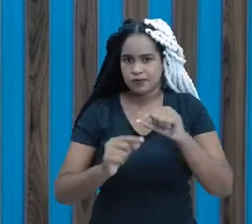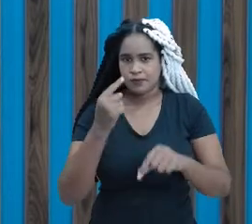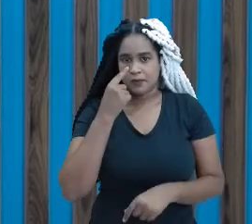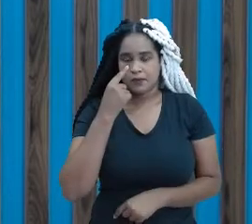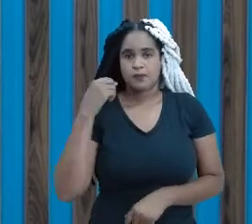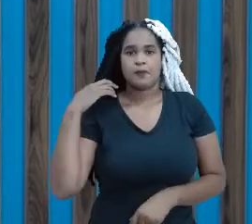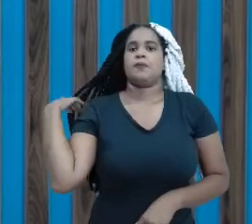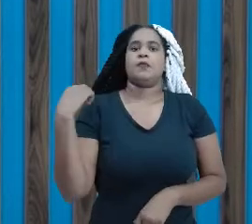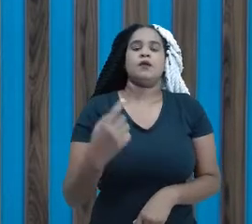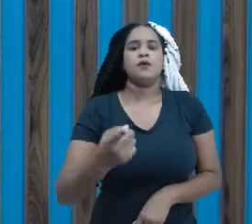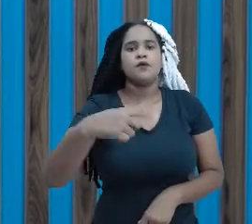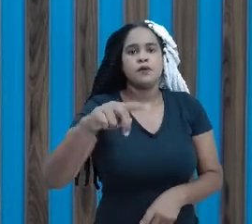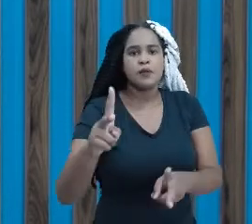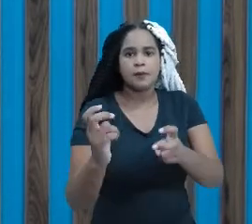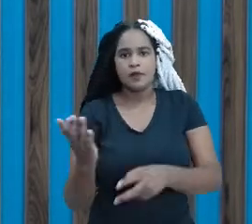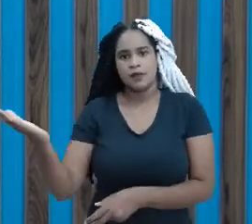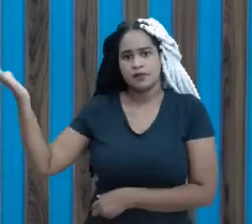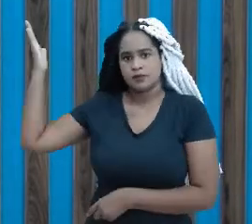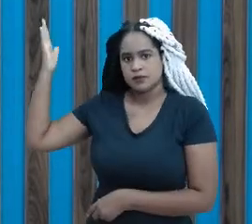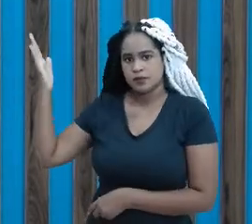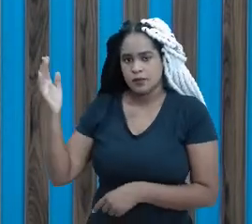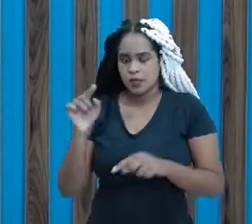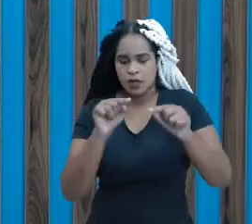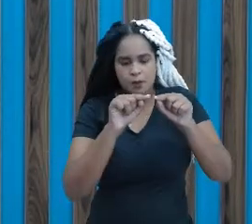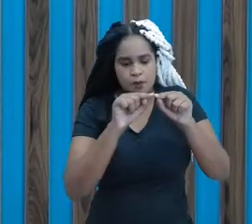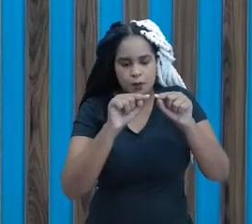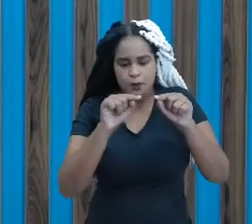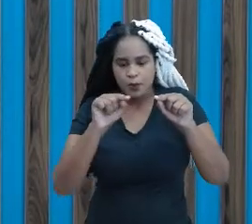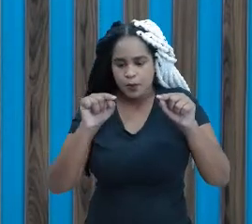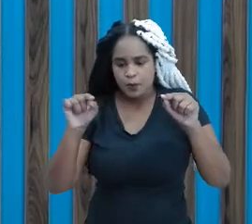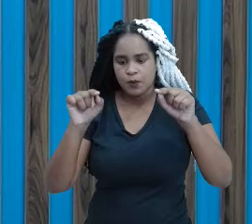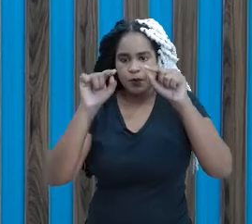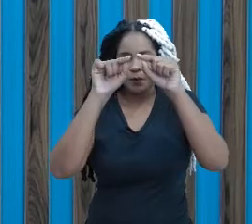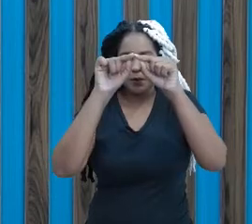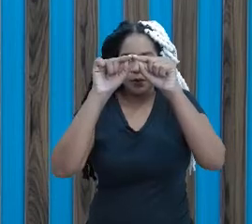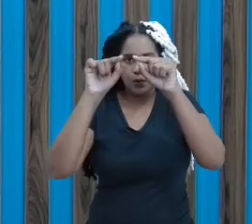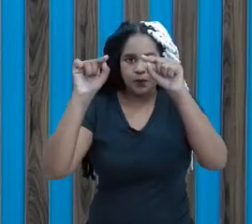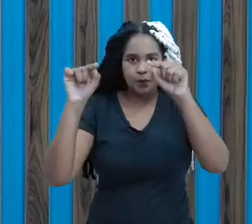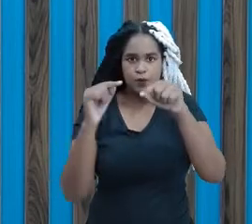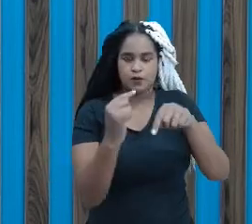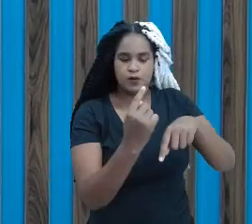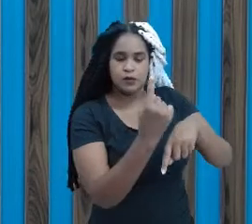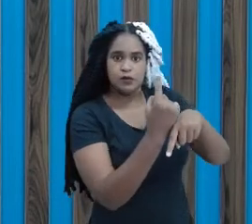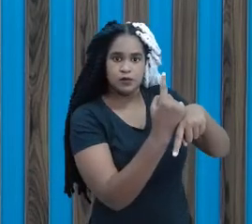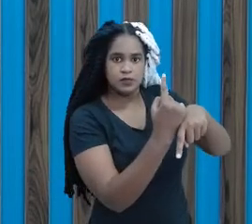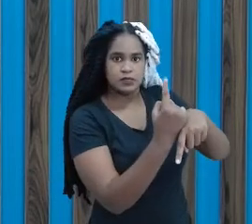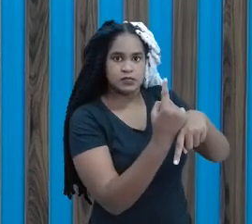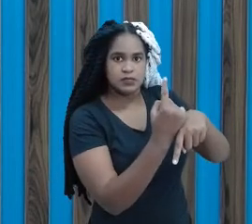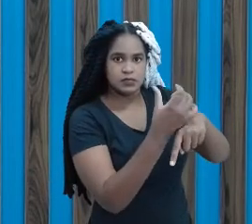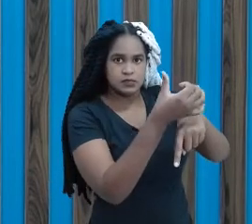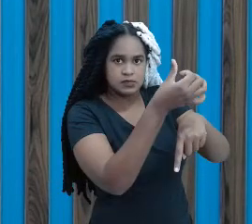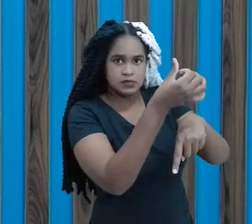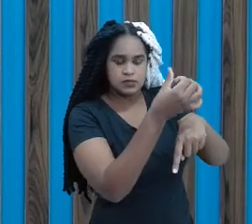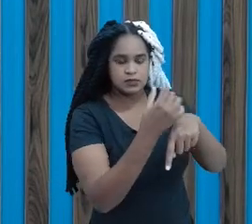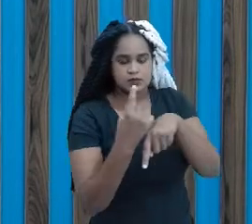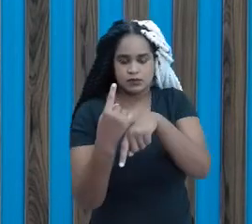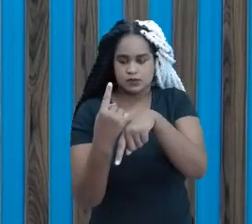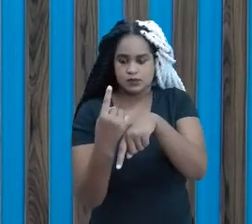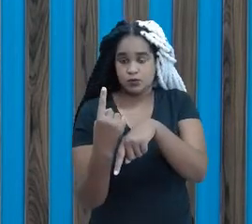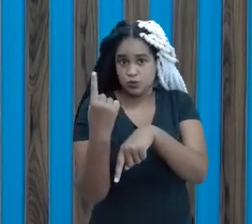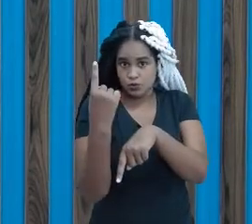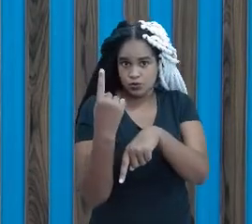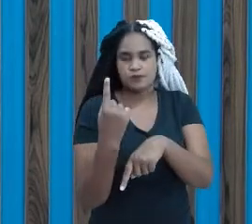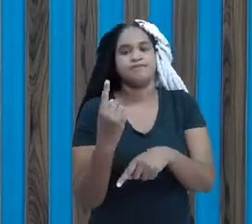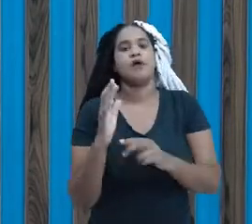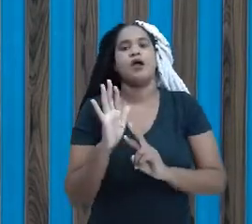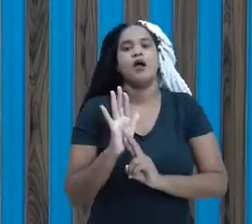um segmento, estão vendo essa linha tracejada que eu coloquei, tanto no cromossomo 6 quanto no 1? Pois é para